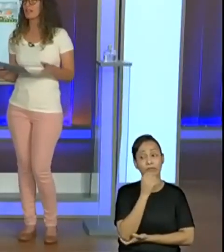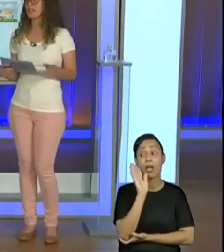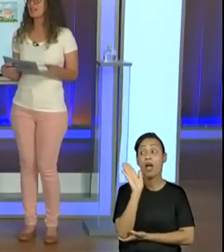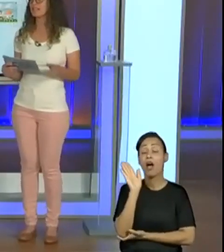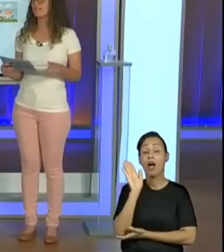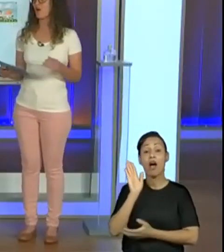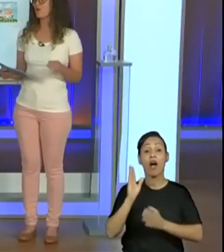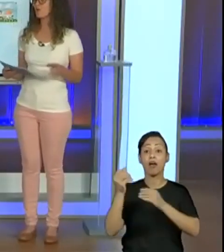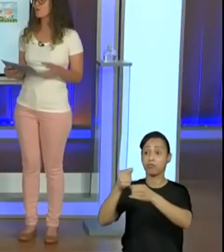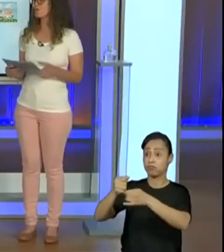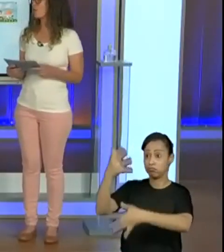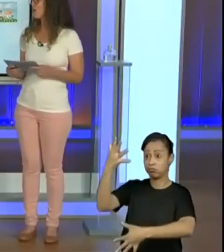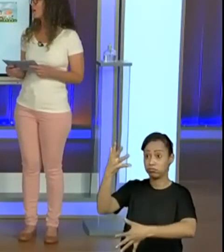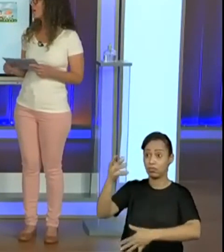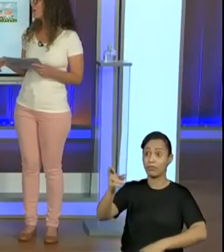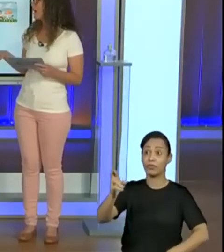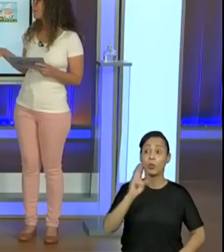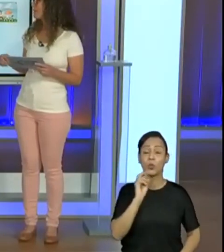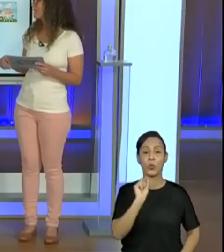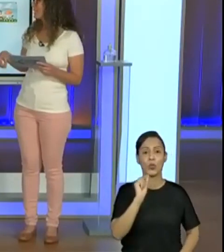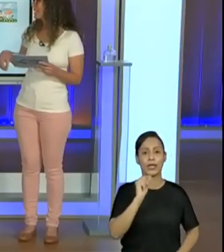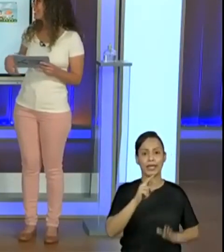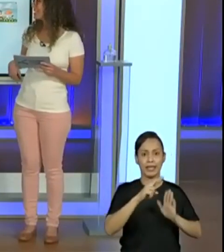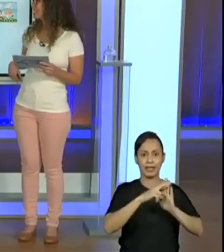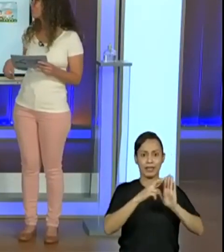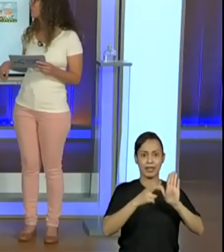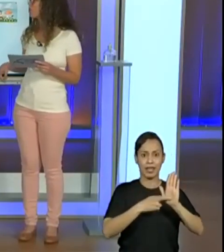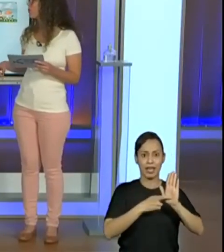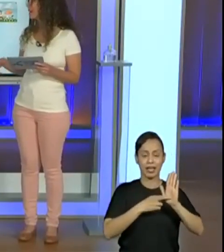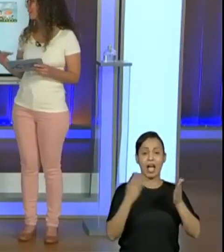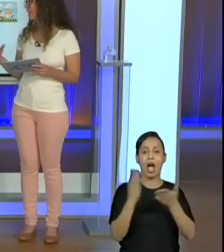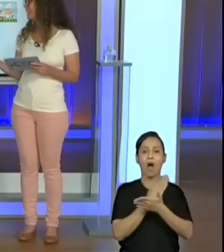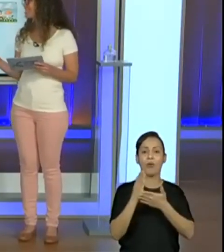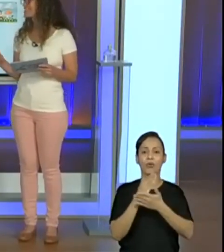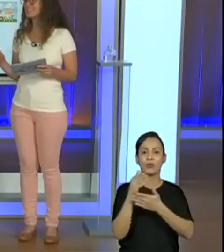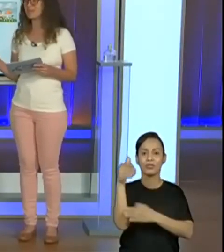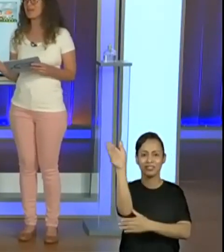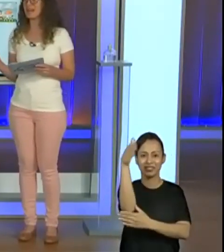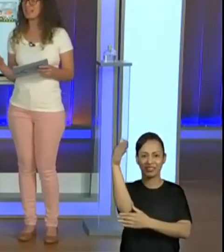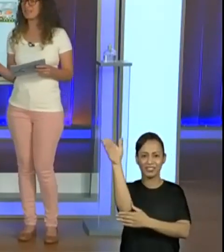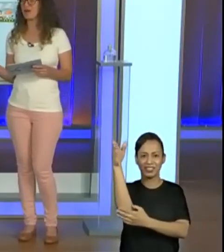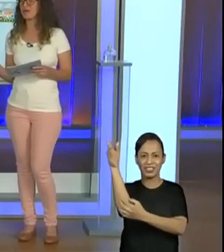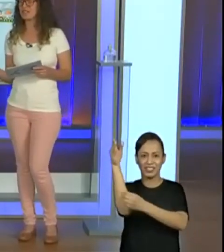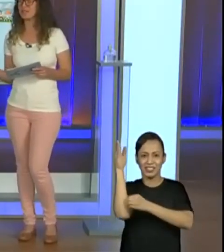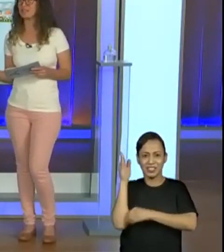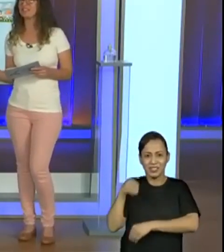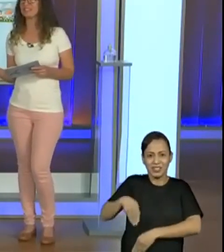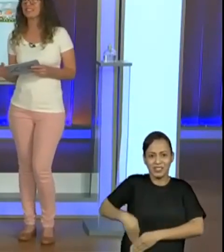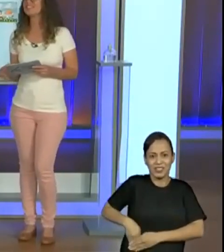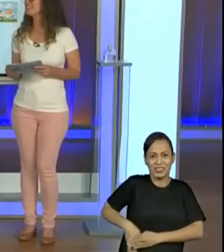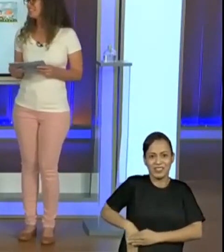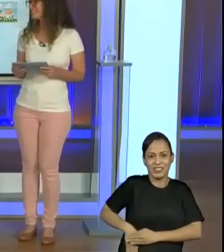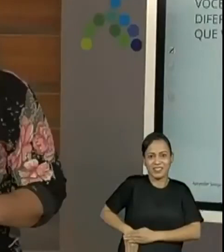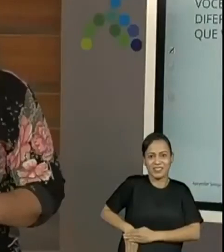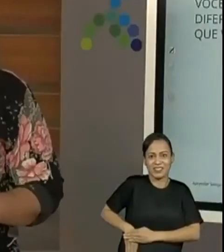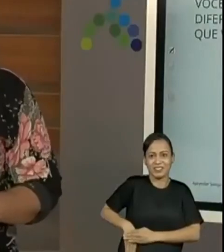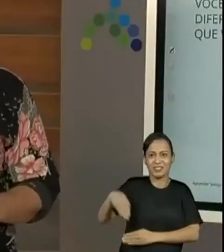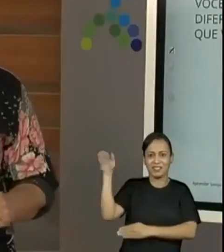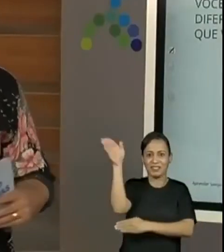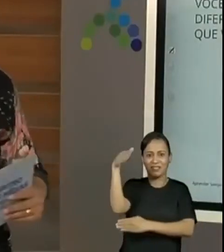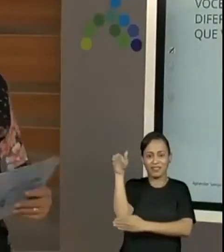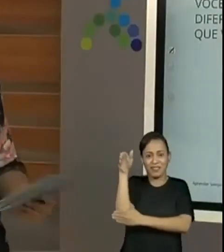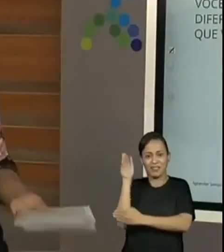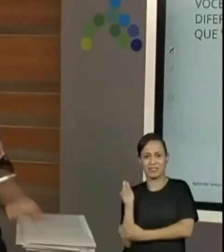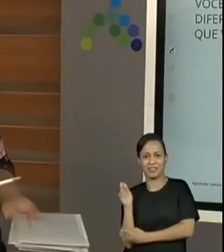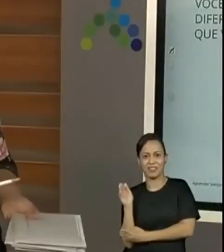Estão colocando ali que alguns colocam a bandeira na cintura, né? Às vezes aparece uma coisa... brincadeira na cintura. É,